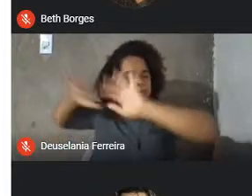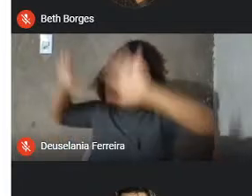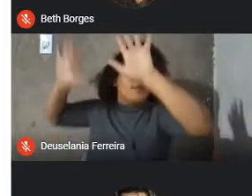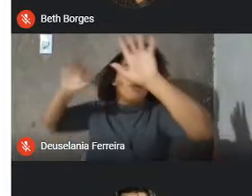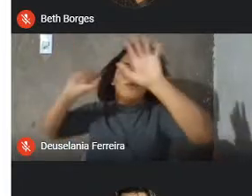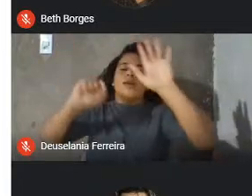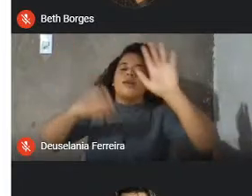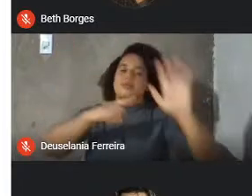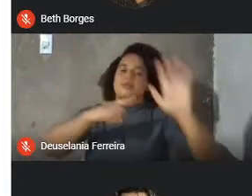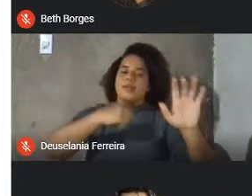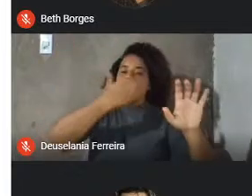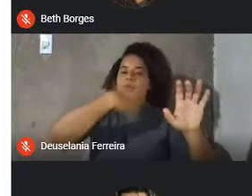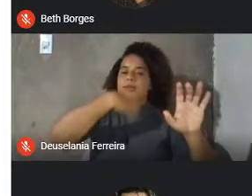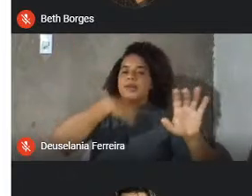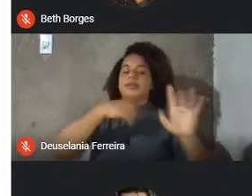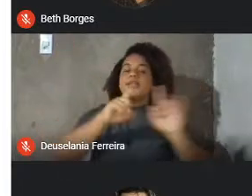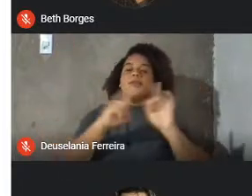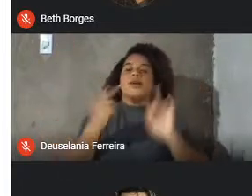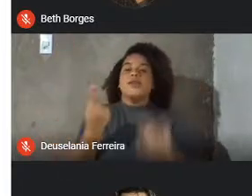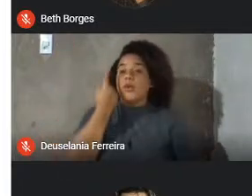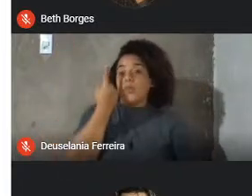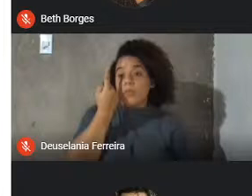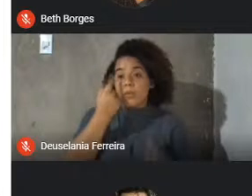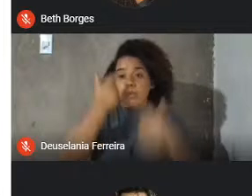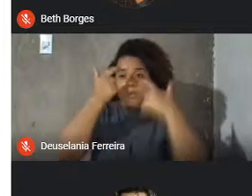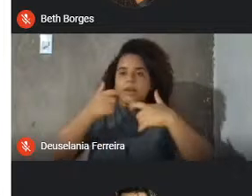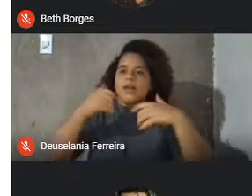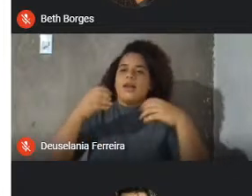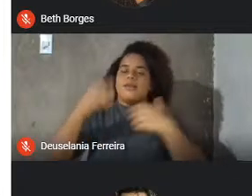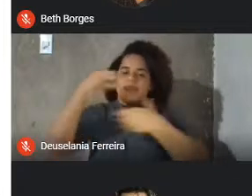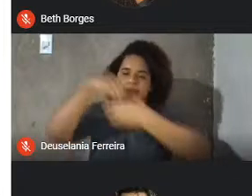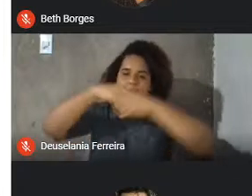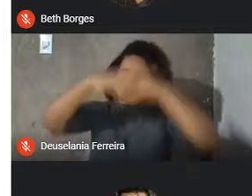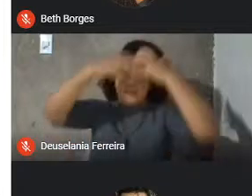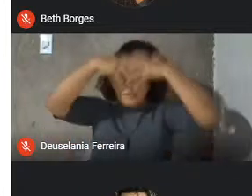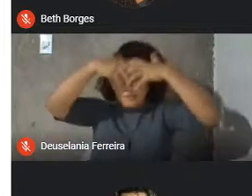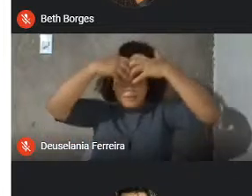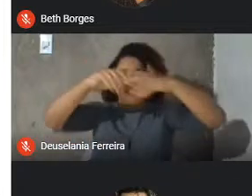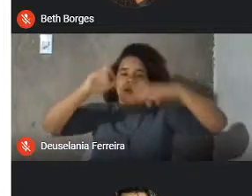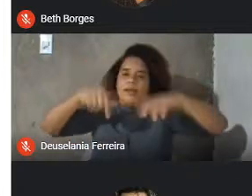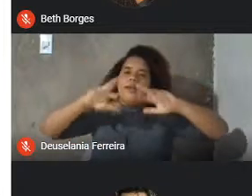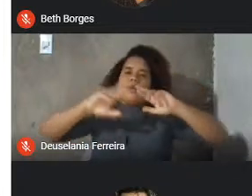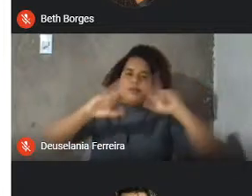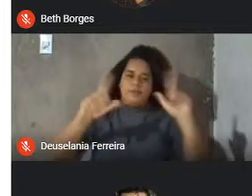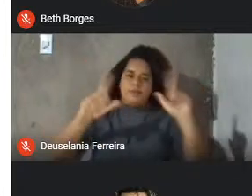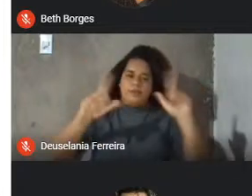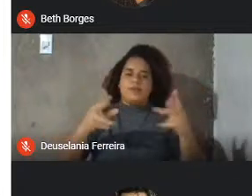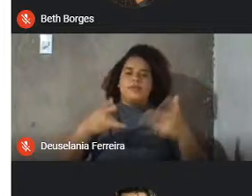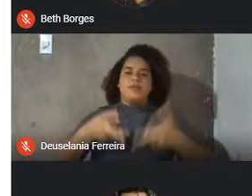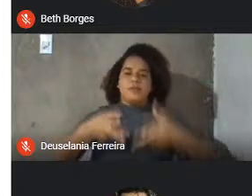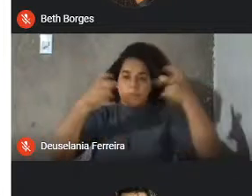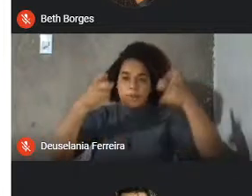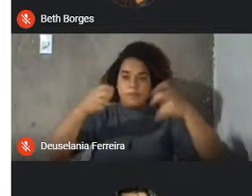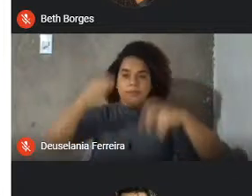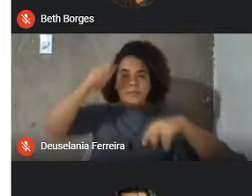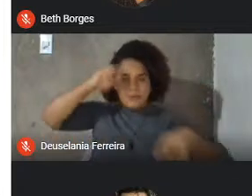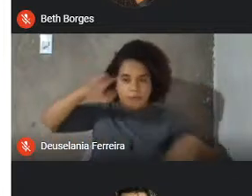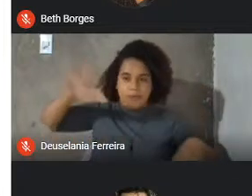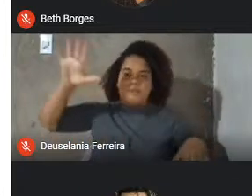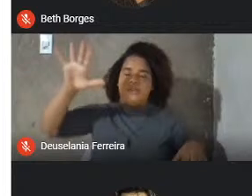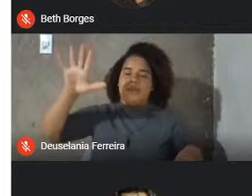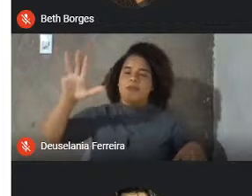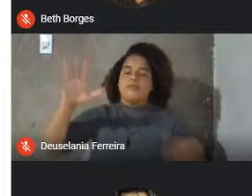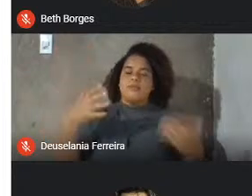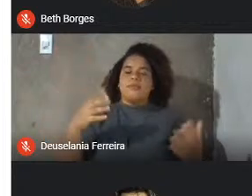maçã, mas só em um lugar, no seu cérebro. Essa é a diferença entre percepção e imaginação. Então, para vocês entenderem